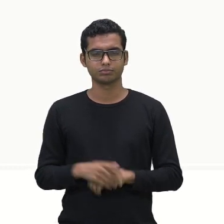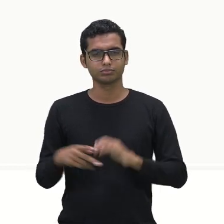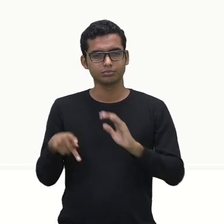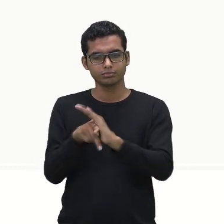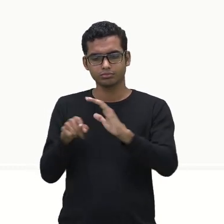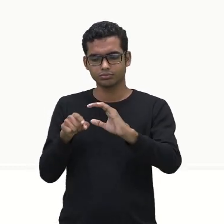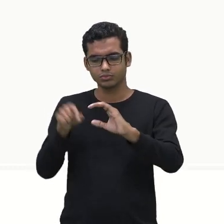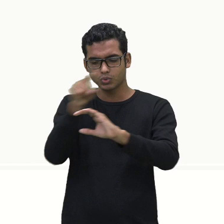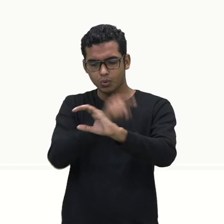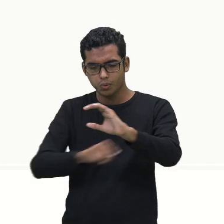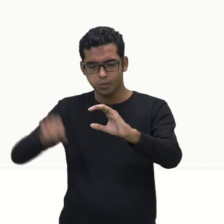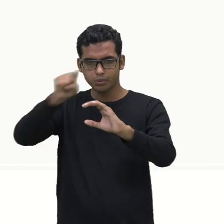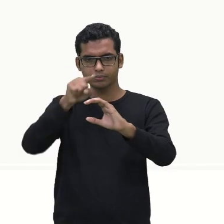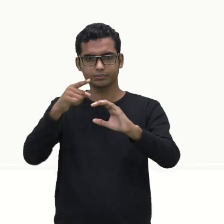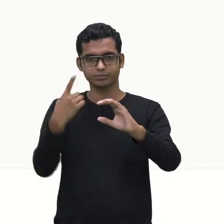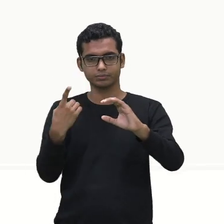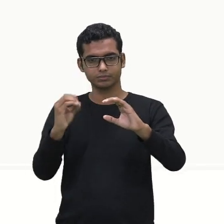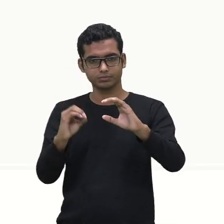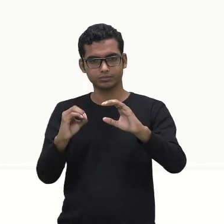10 ao quadrado,